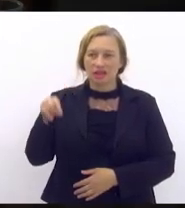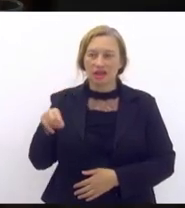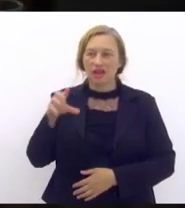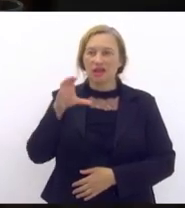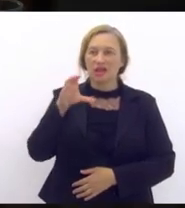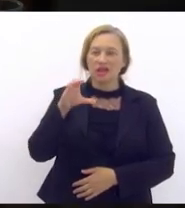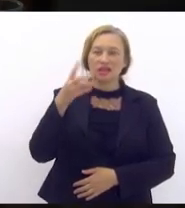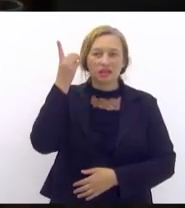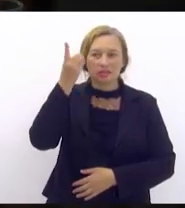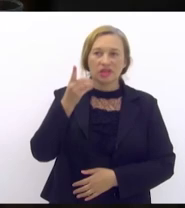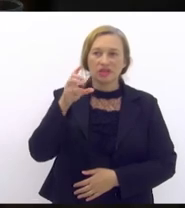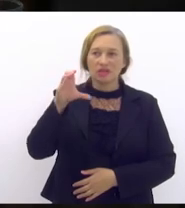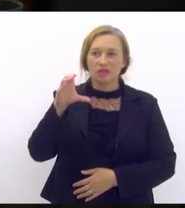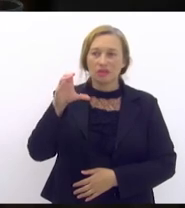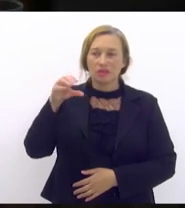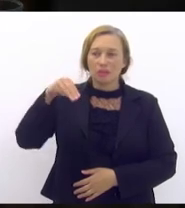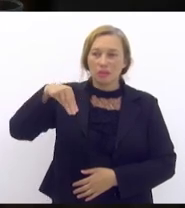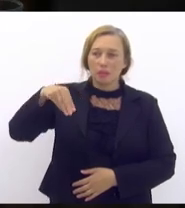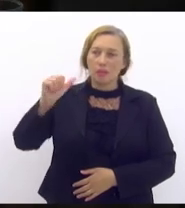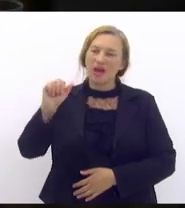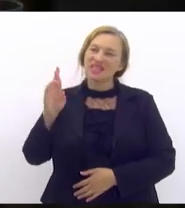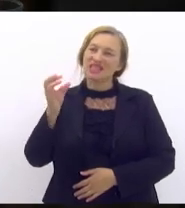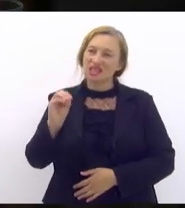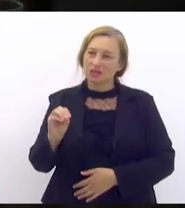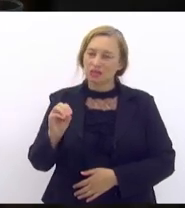Carlos Macedo.